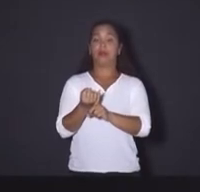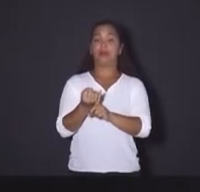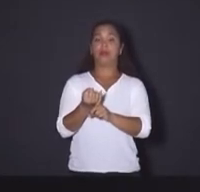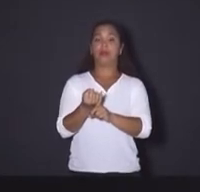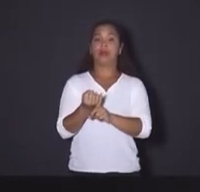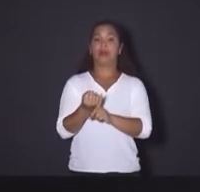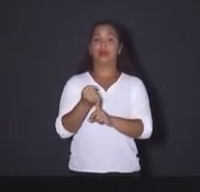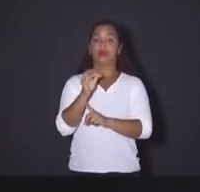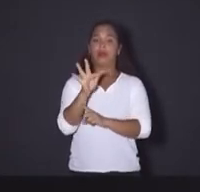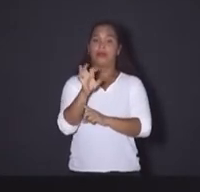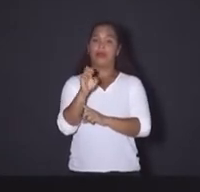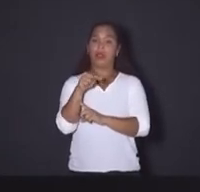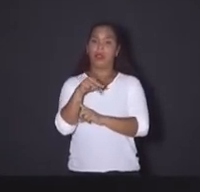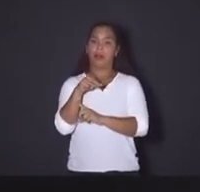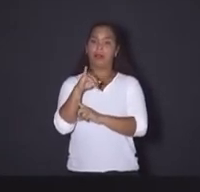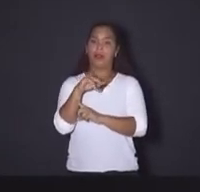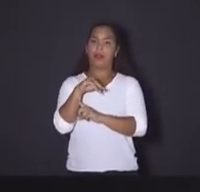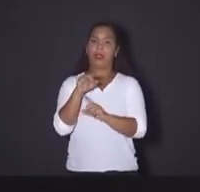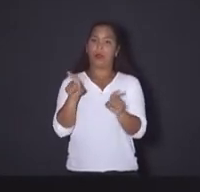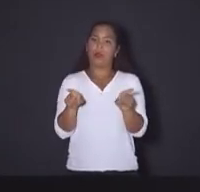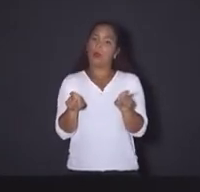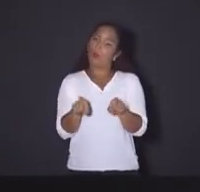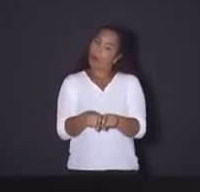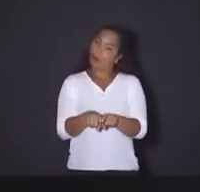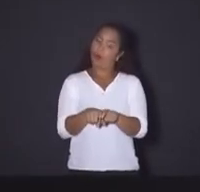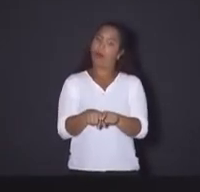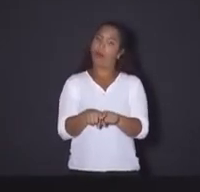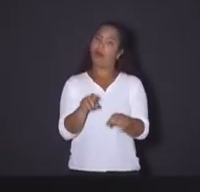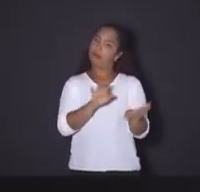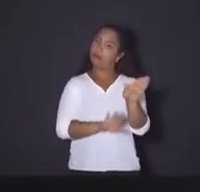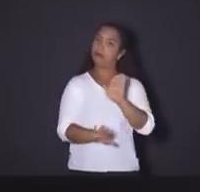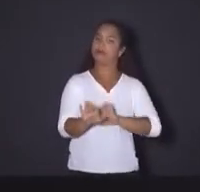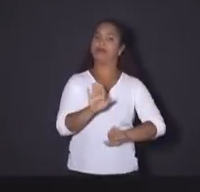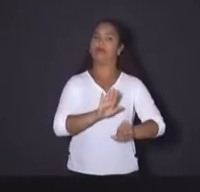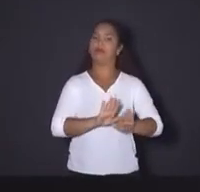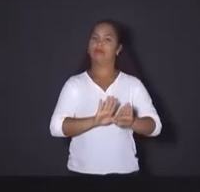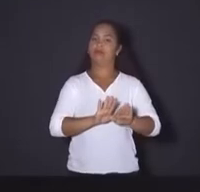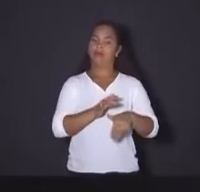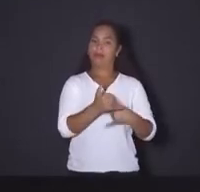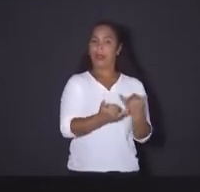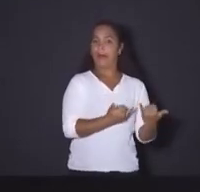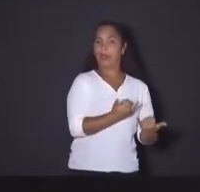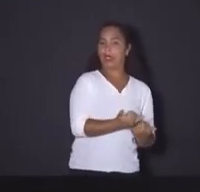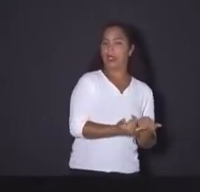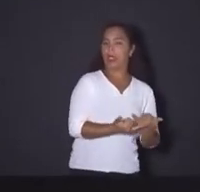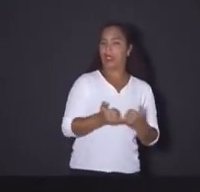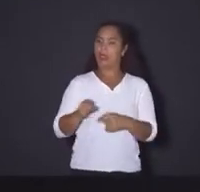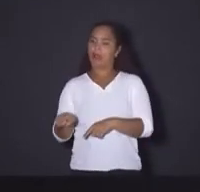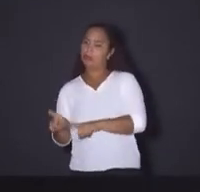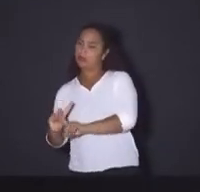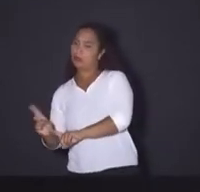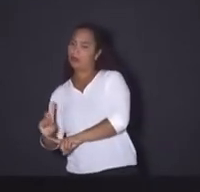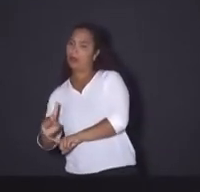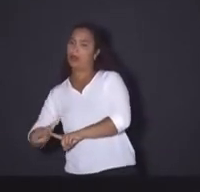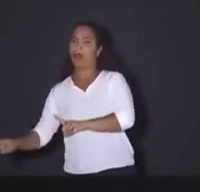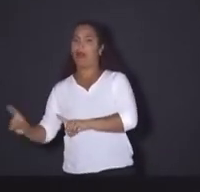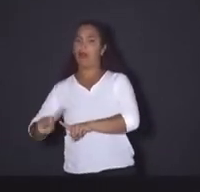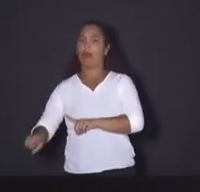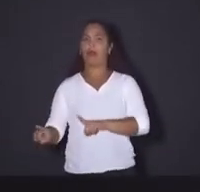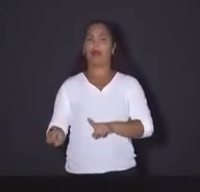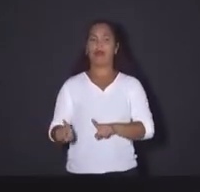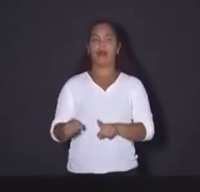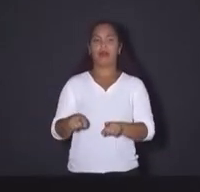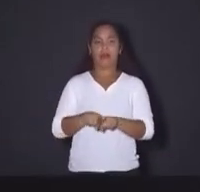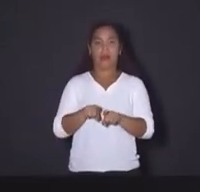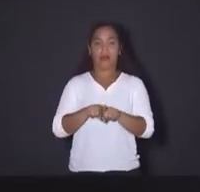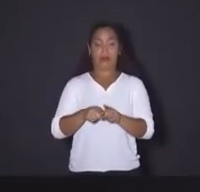do feminino, que é fechar as pernas, que é se cuidar, que é brincar de tal jeito e não brincar de outro. a